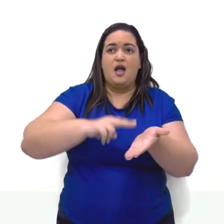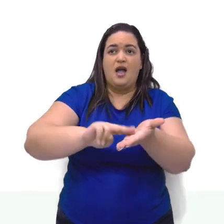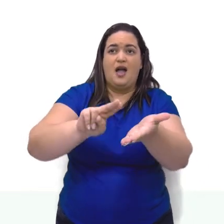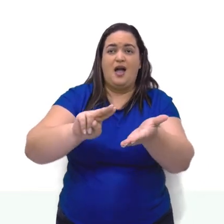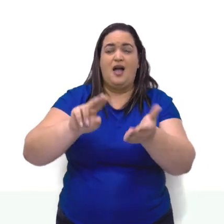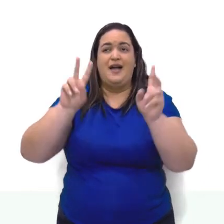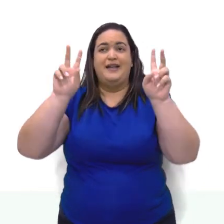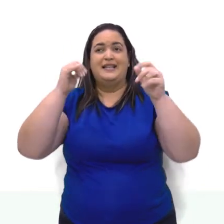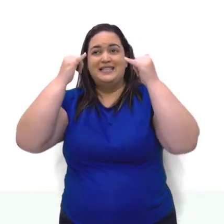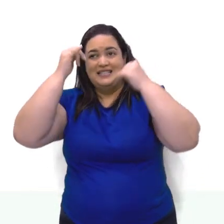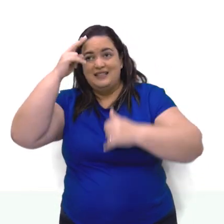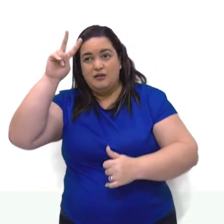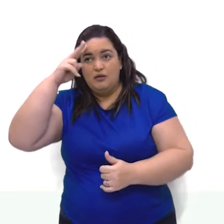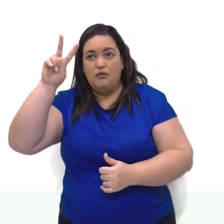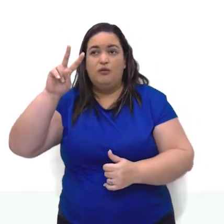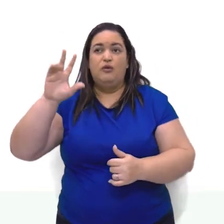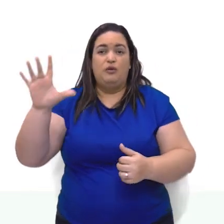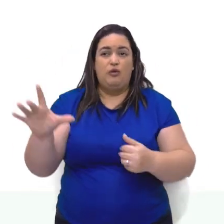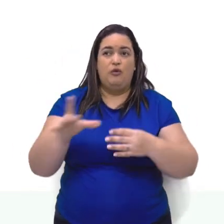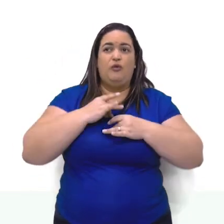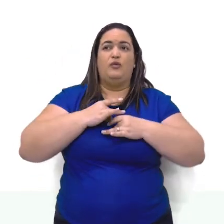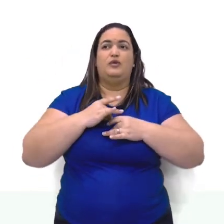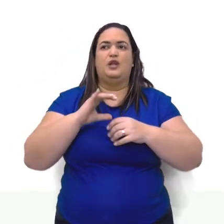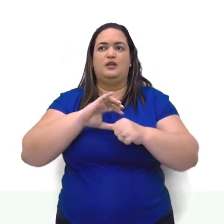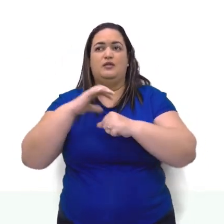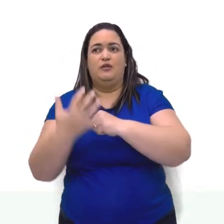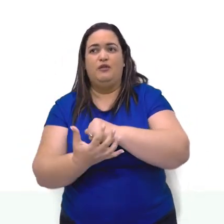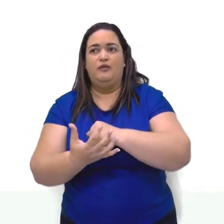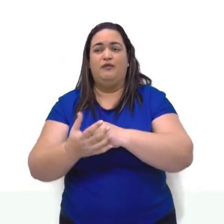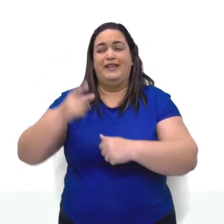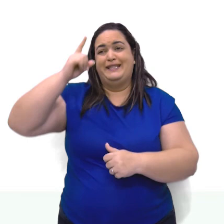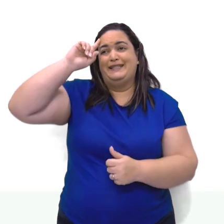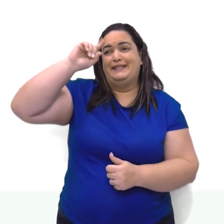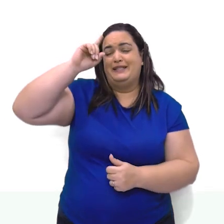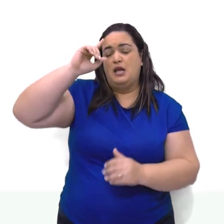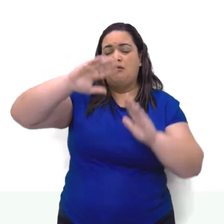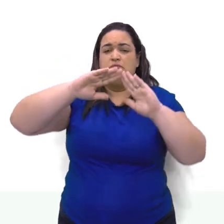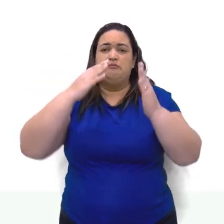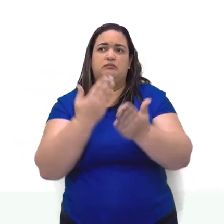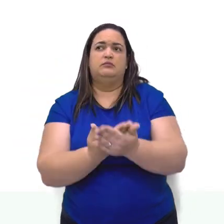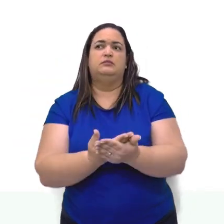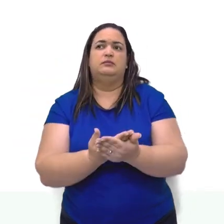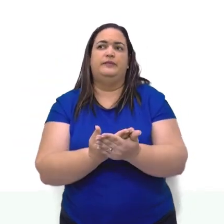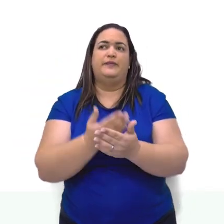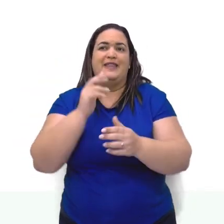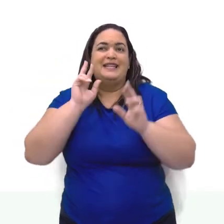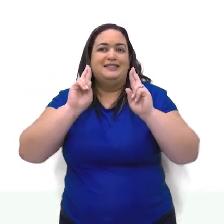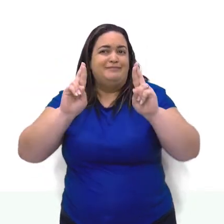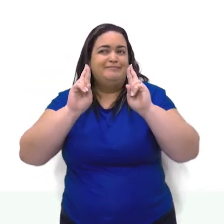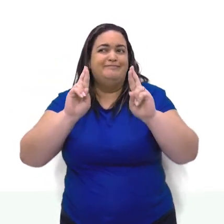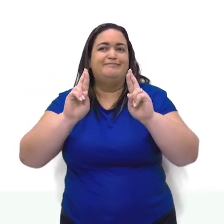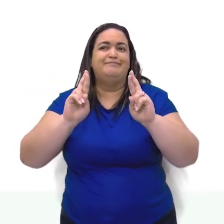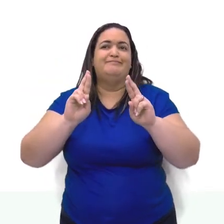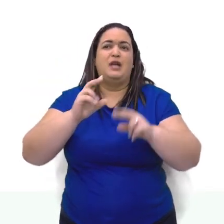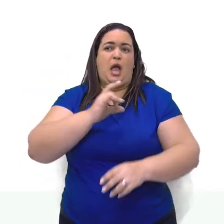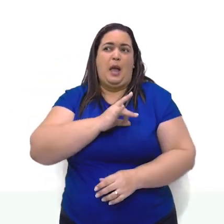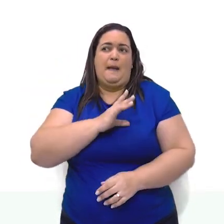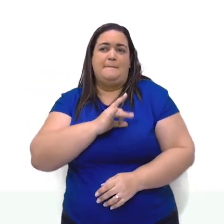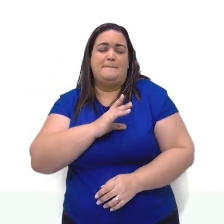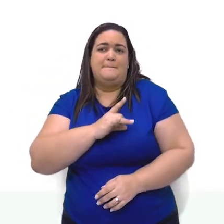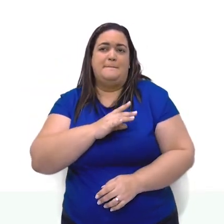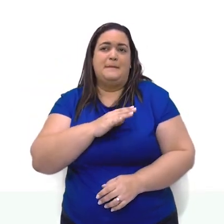conto, contágio, Covid, diário, escola, esperança,